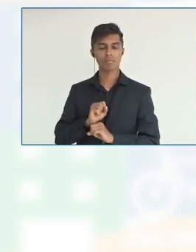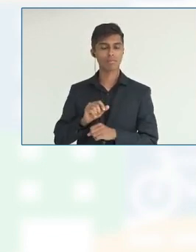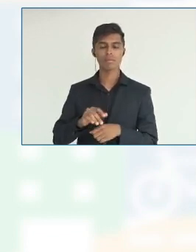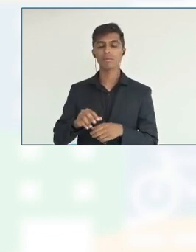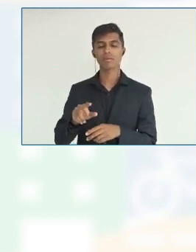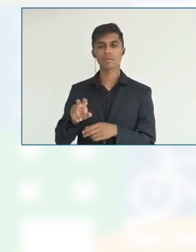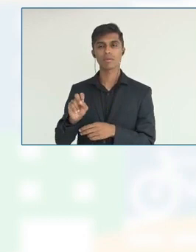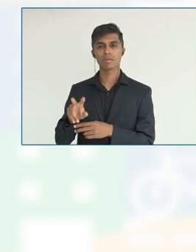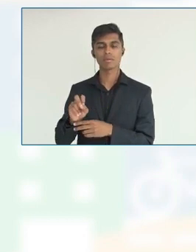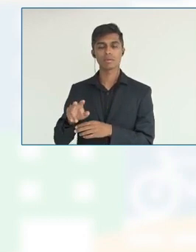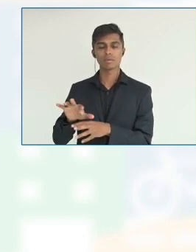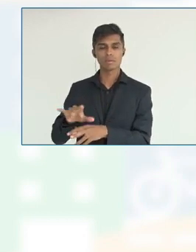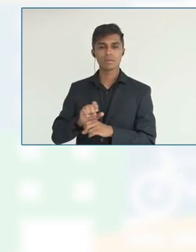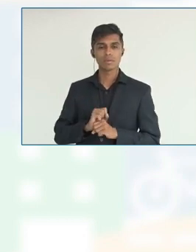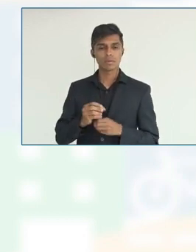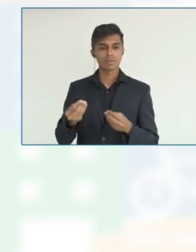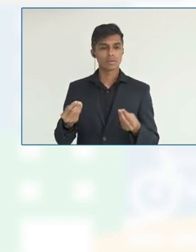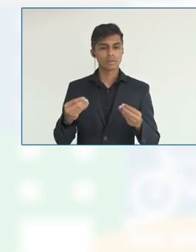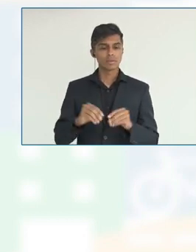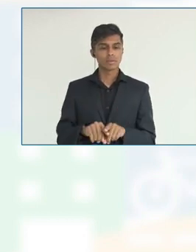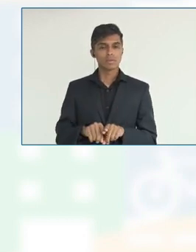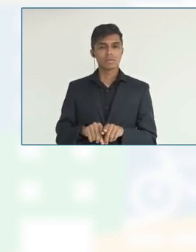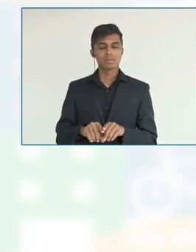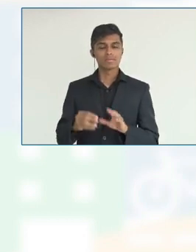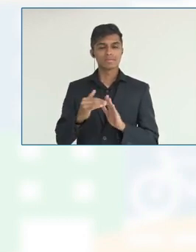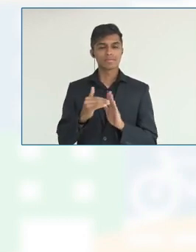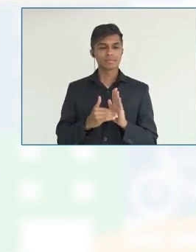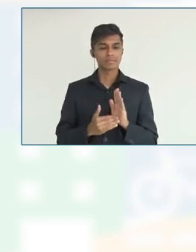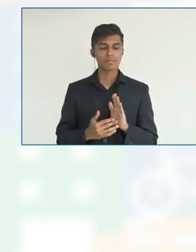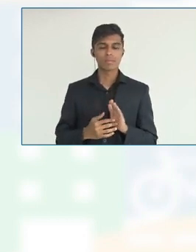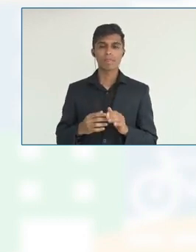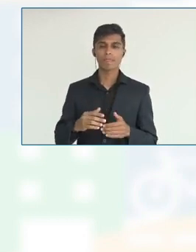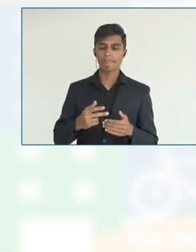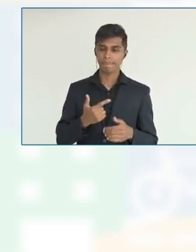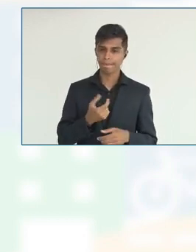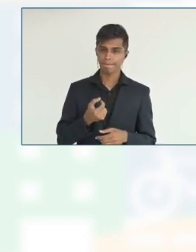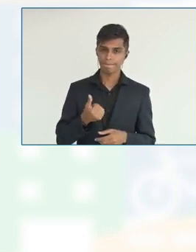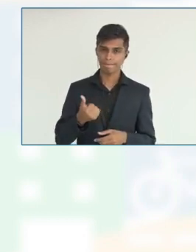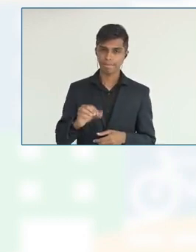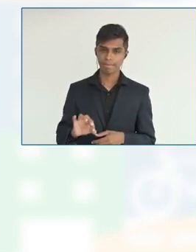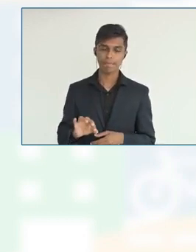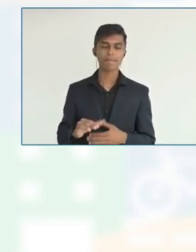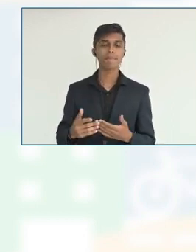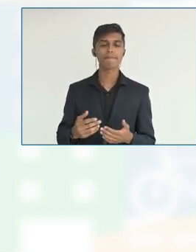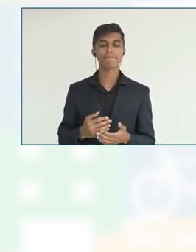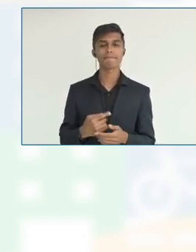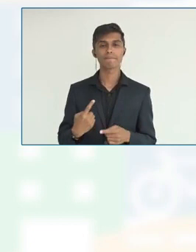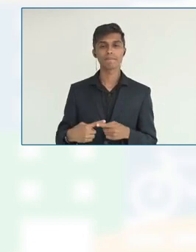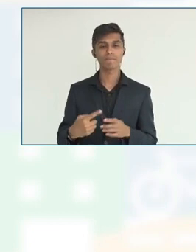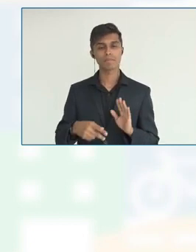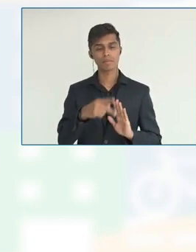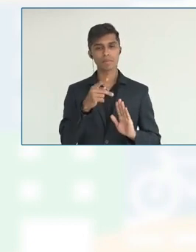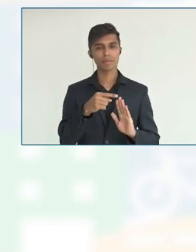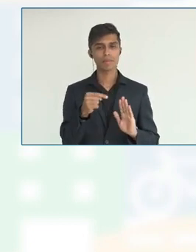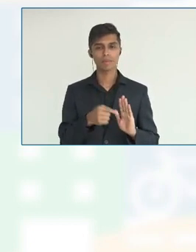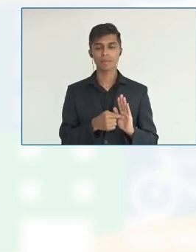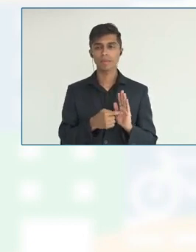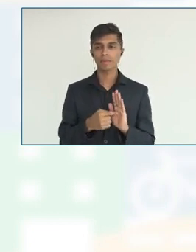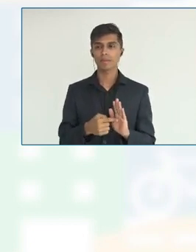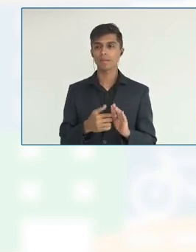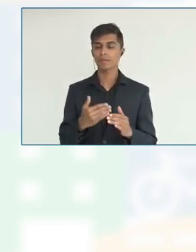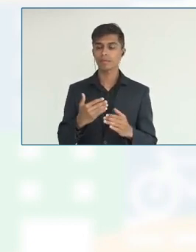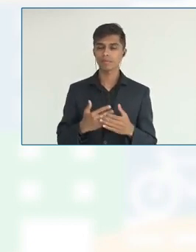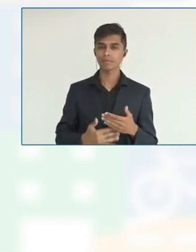de doenças e agravos de notificação compulsória. Então, a partir de 2010, com a publicação da portaria 2.472, a